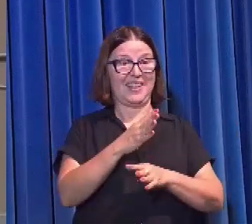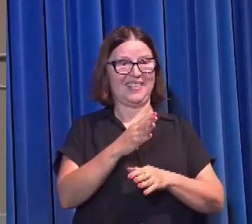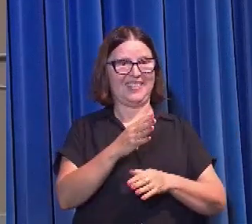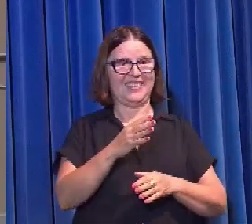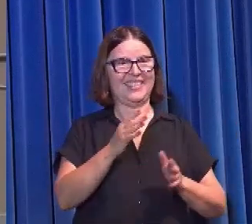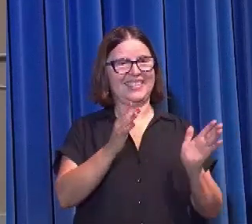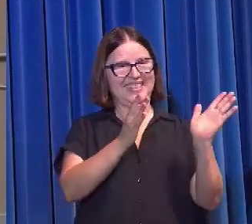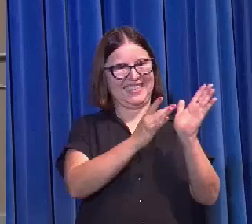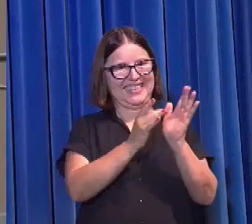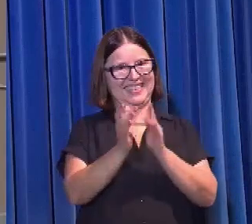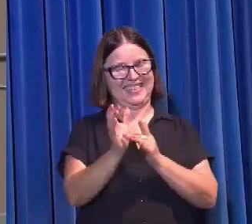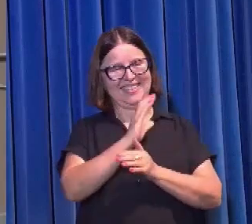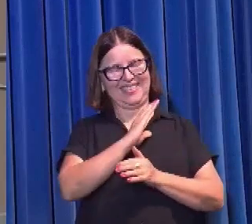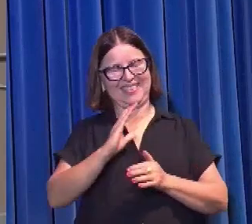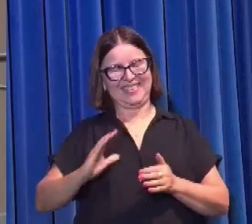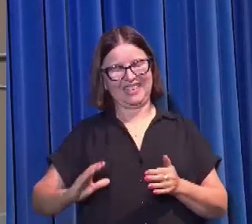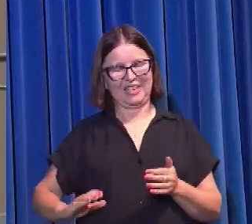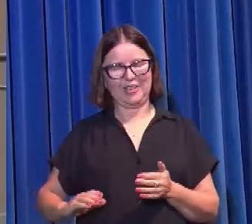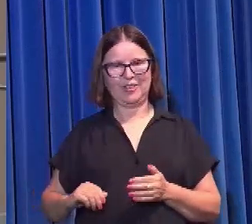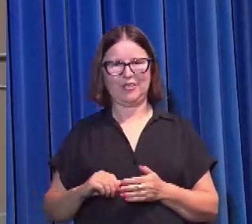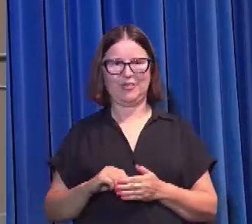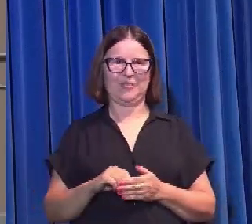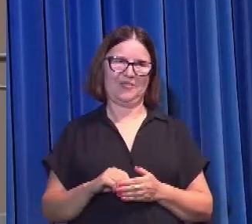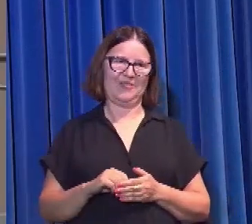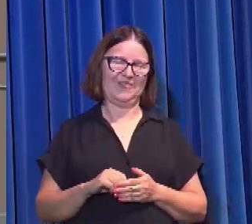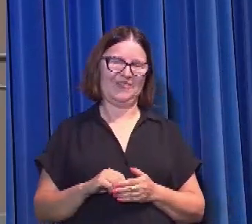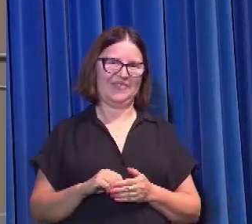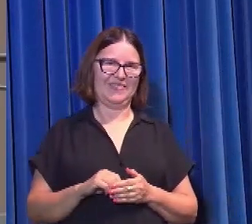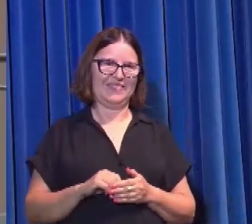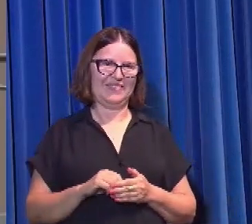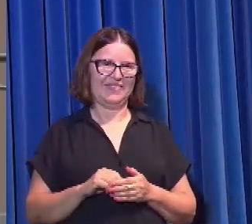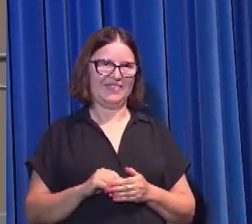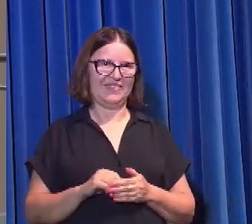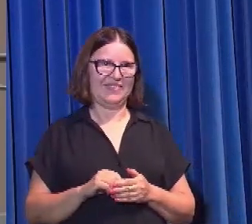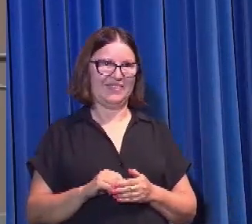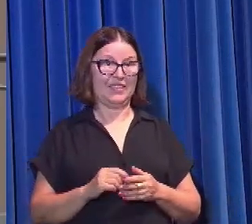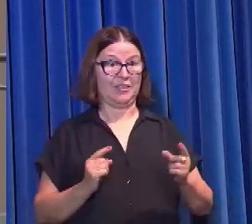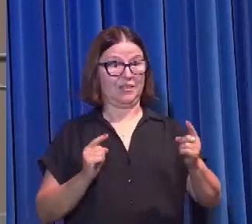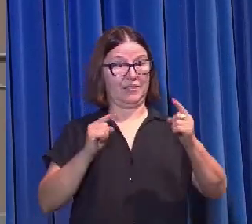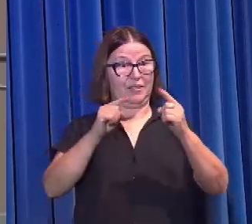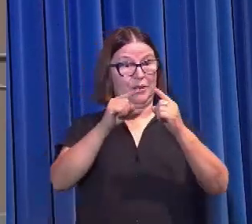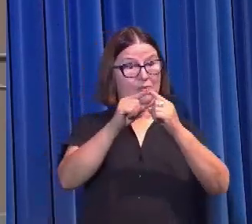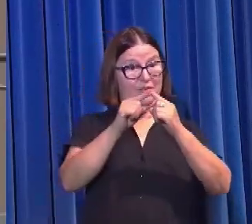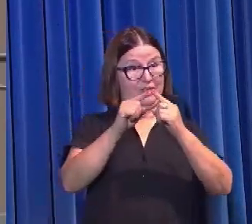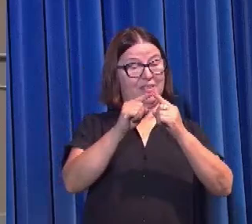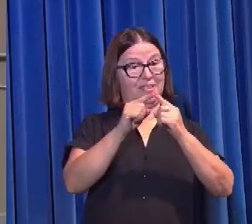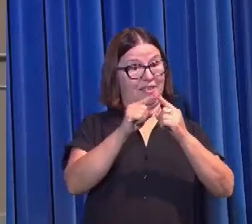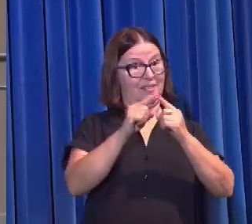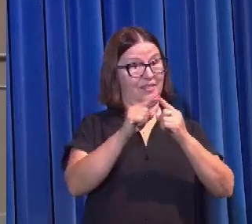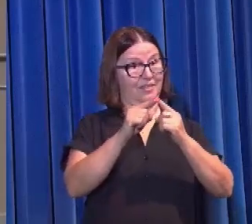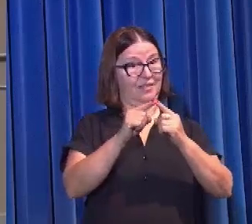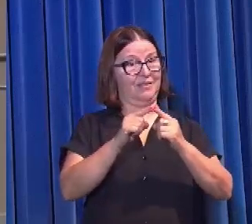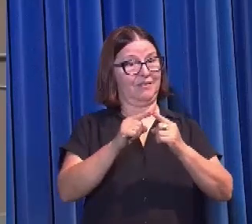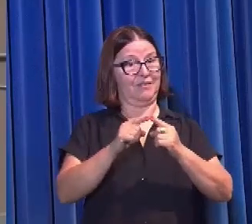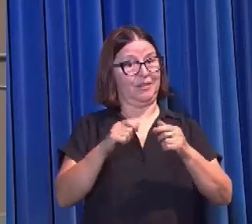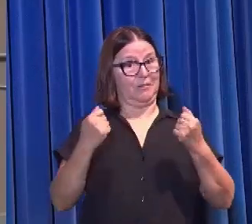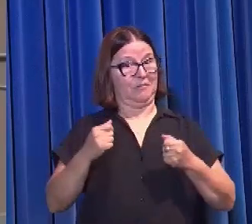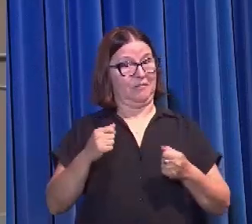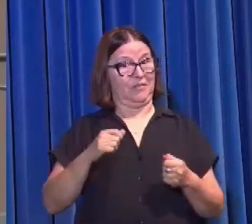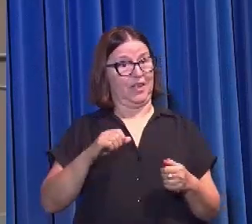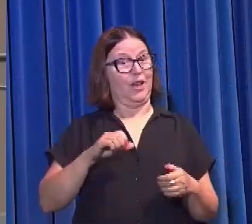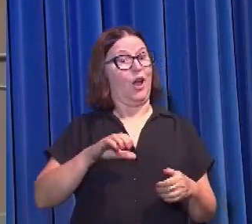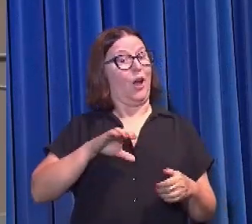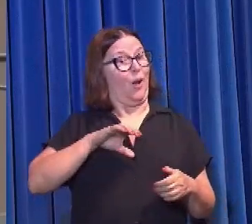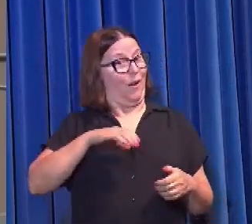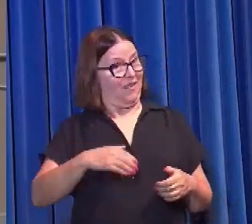da plenitude de Cristo. É uma meta ousada, né? É uma meta, meus irmãos, bastante ousada.